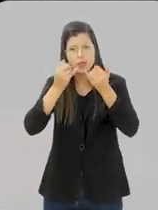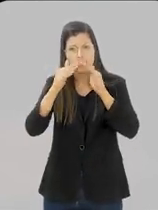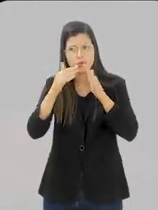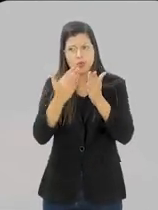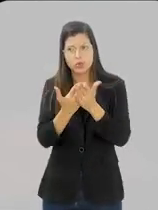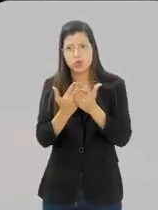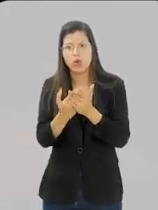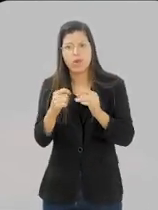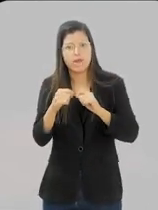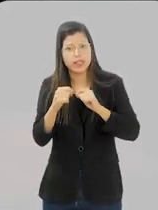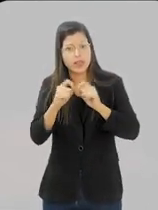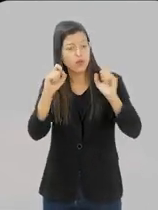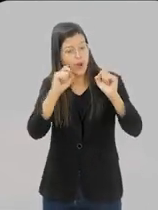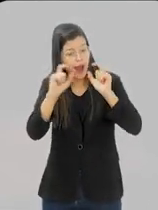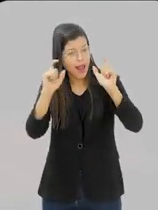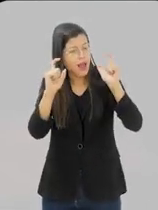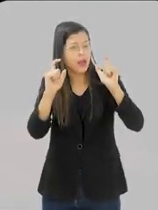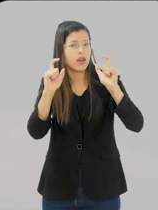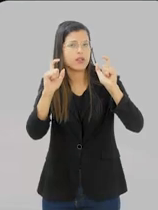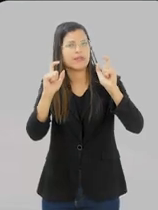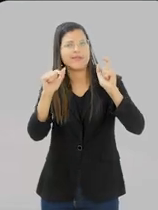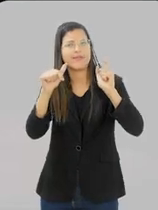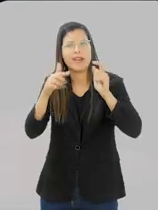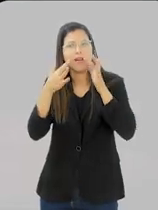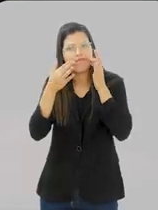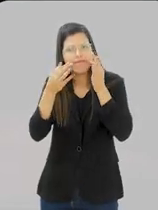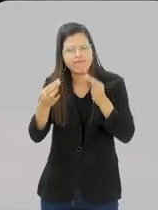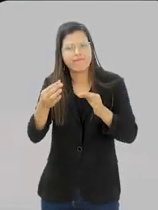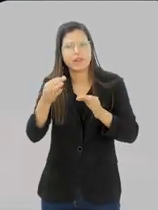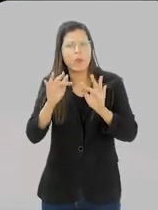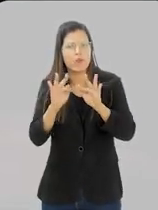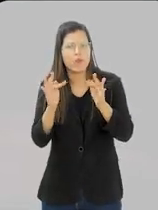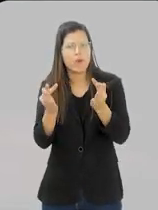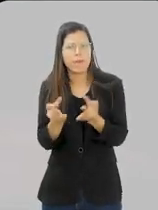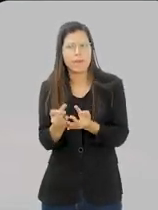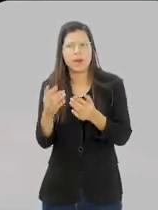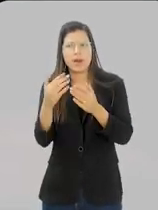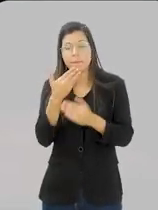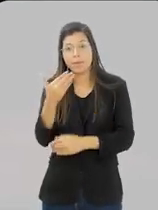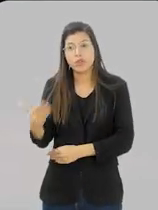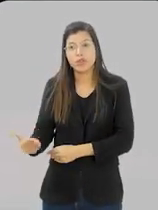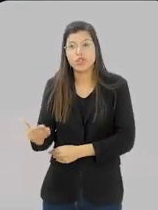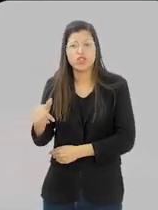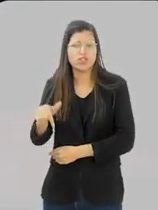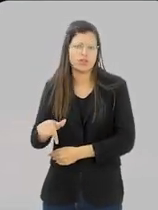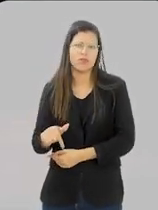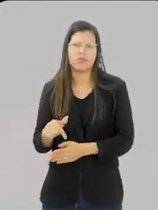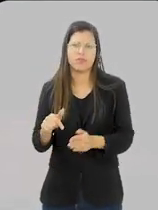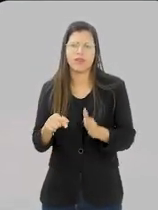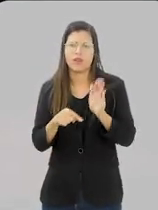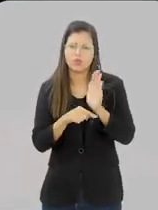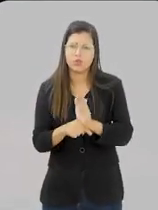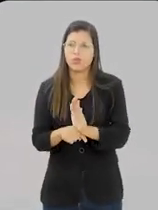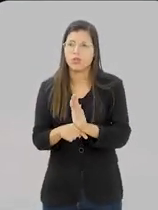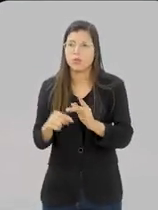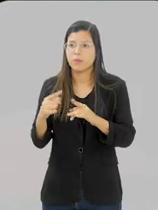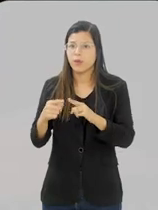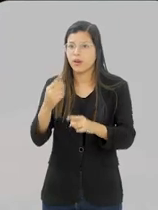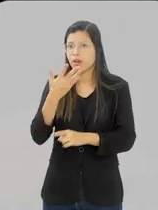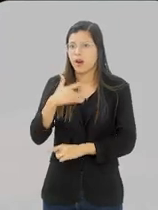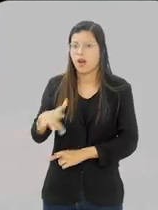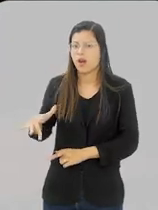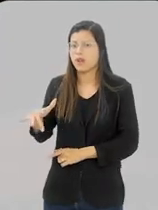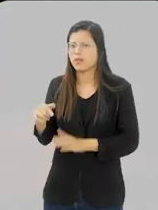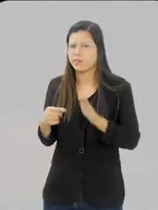escolas fazendo alertas aos pais, né, pedindo essa intervenção, porque as crianças estão demonstrando